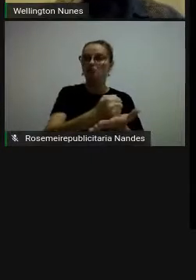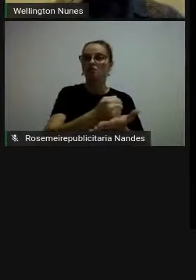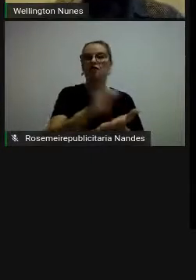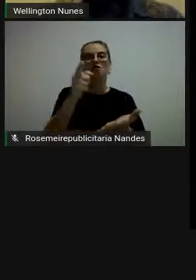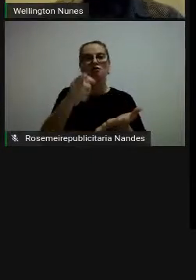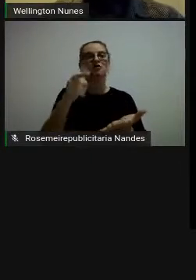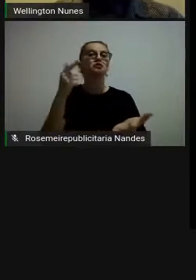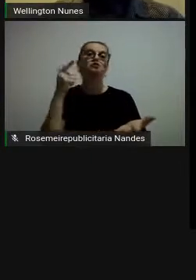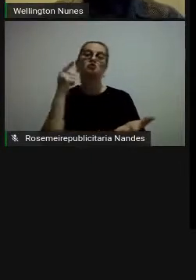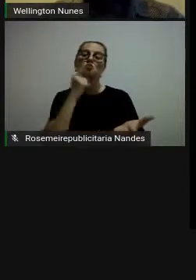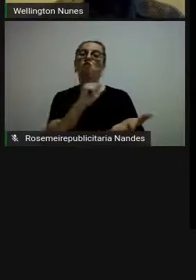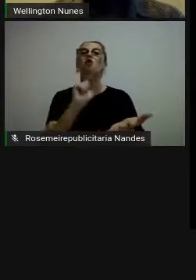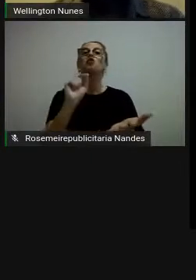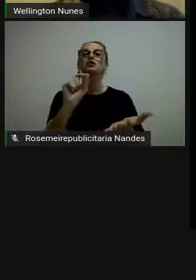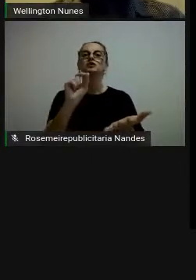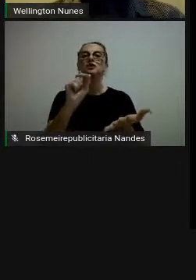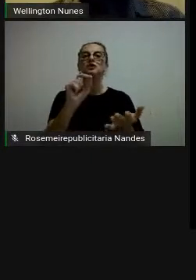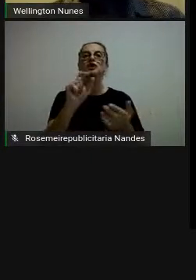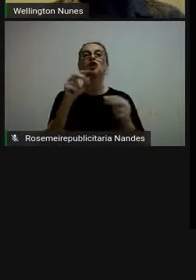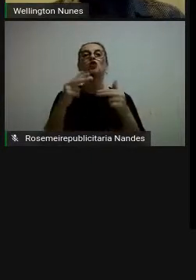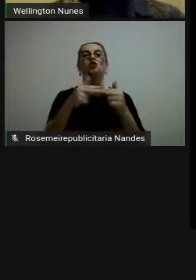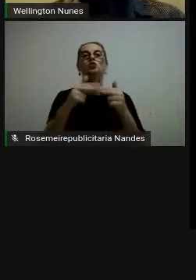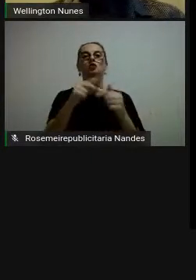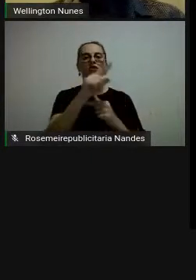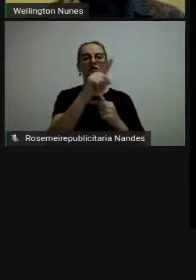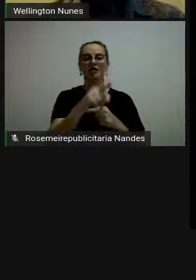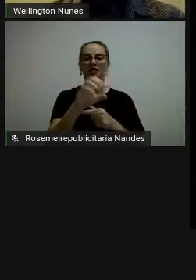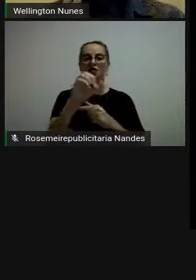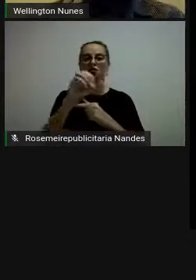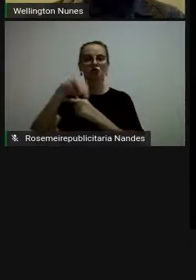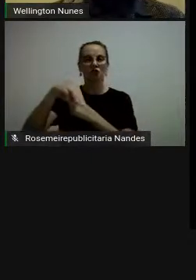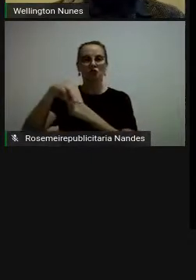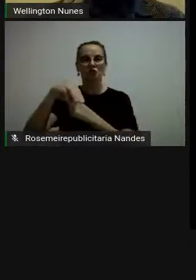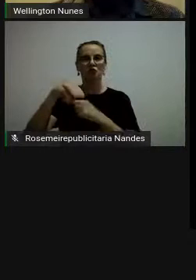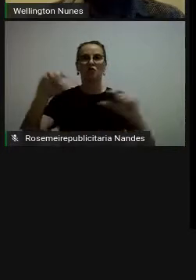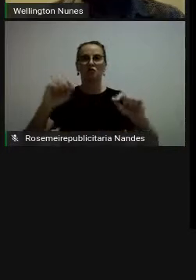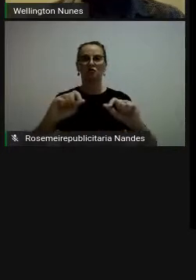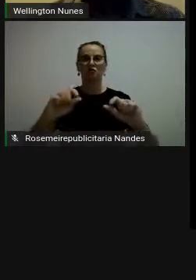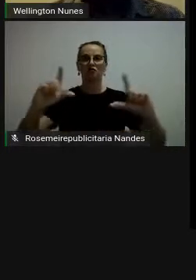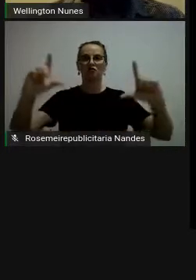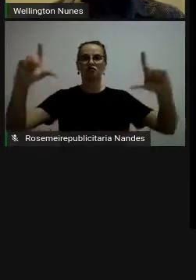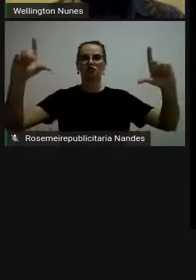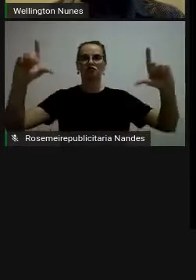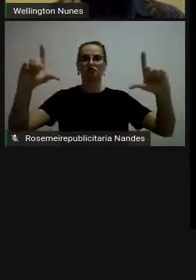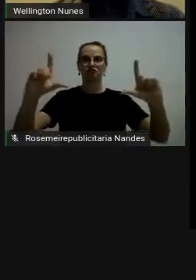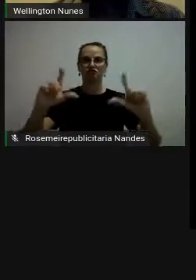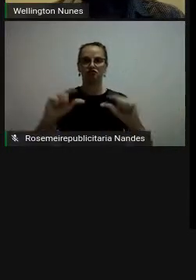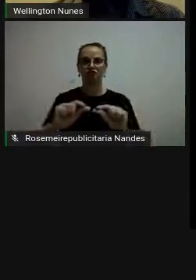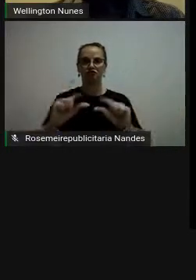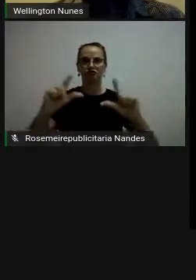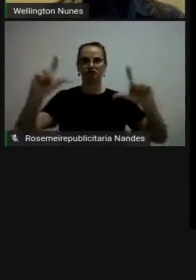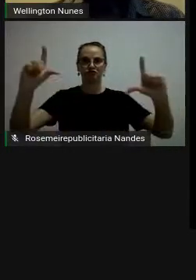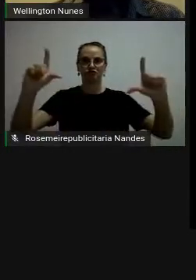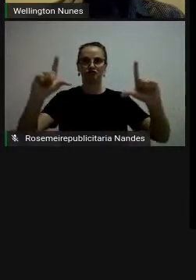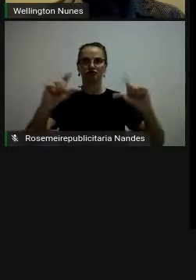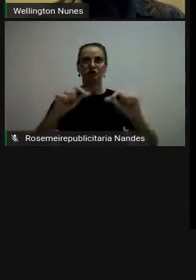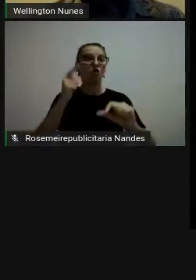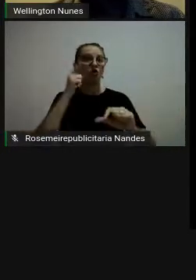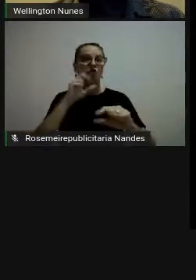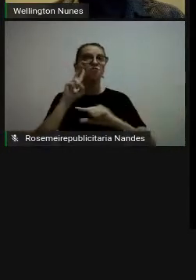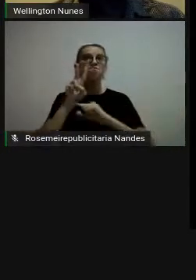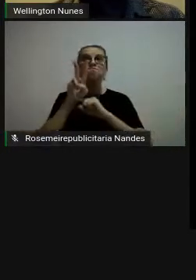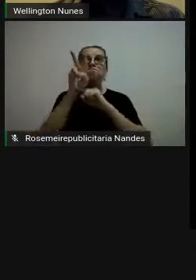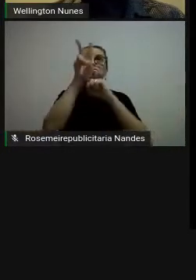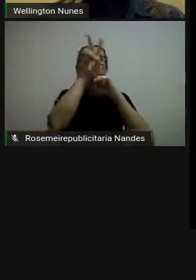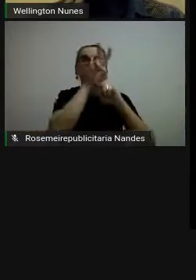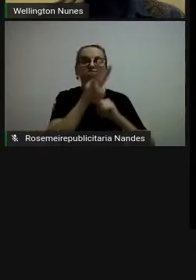aproximar ali com o zoom, né? E ter acesso a endereços, né? Conseguindo enxergar quadra,